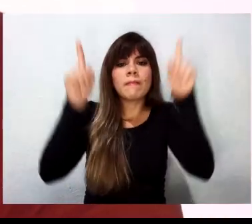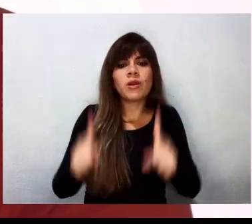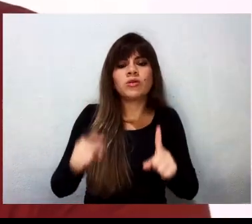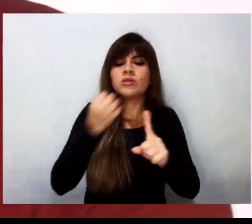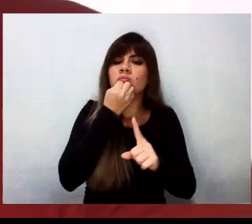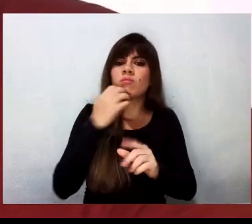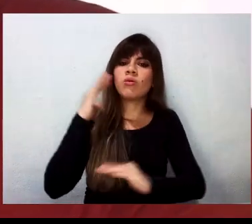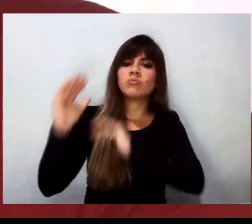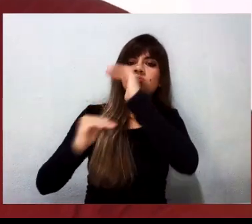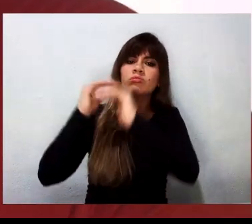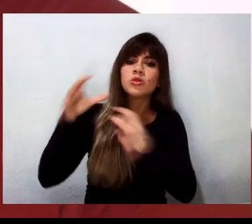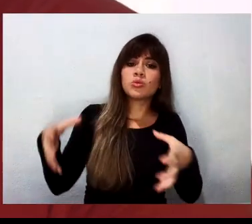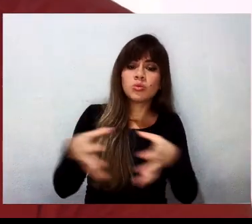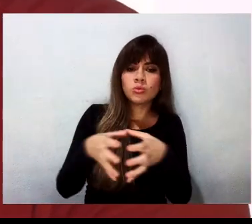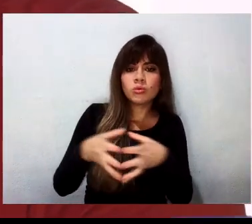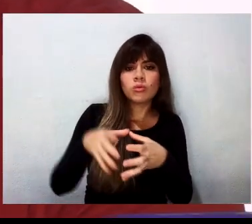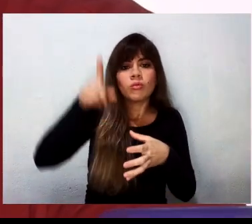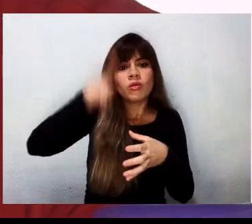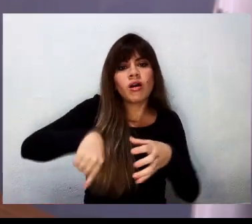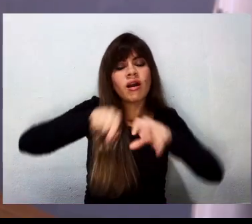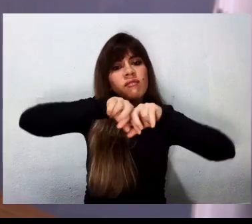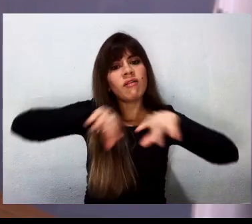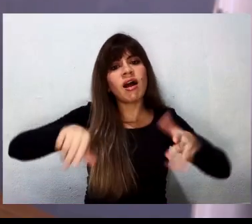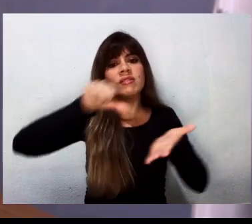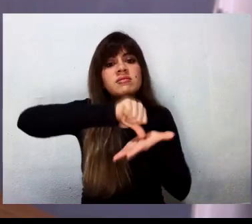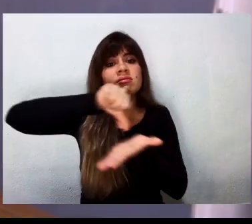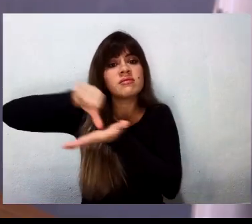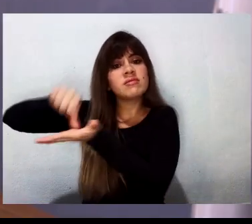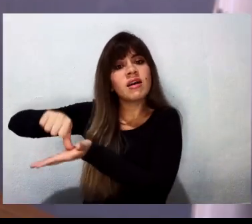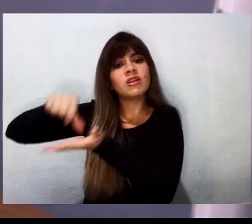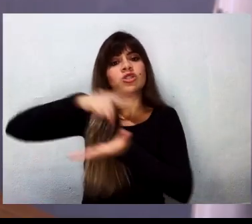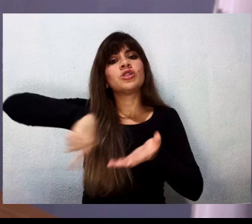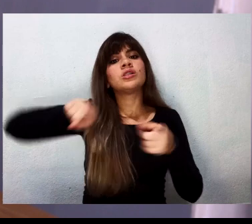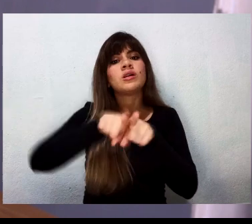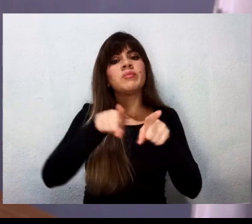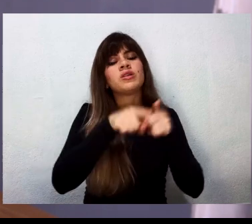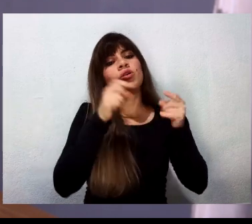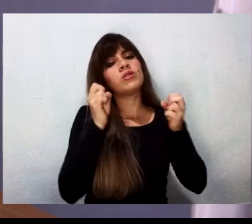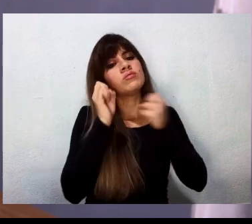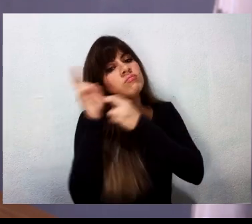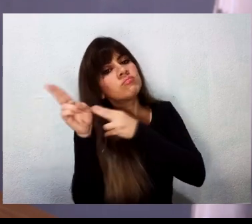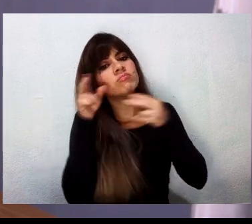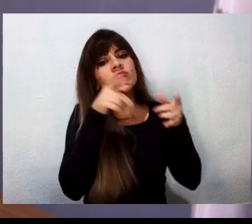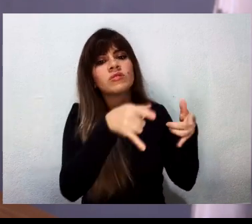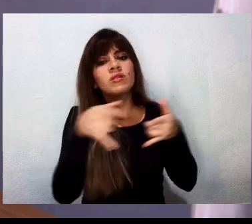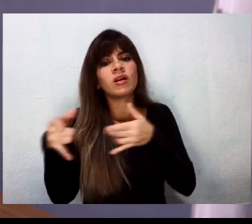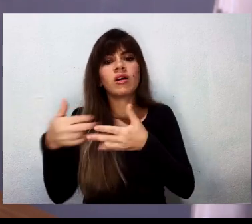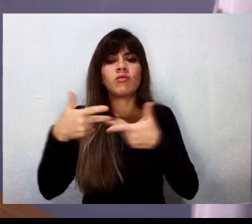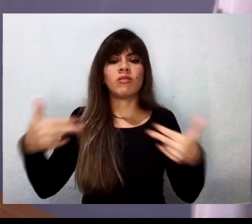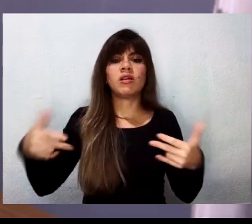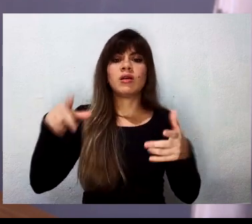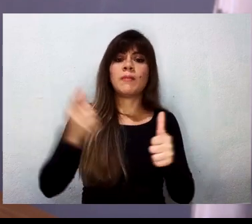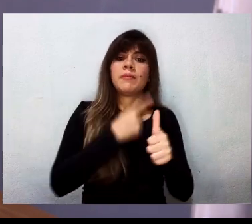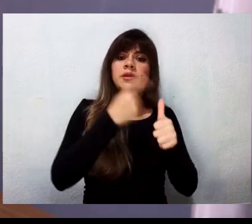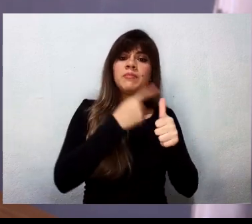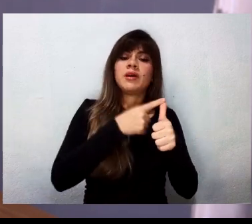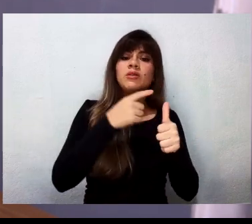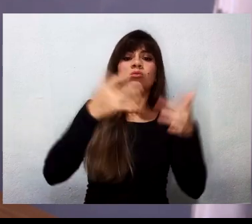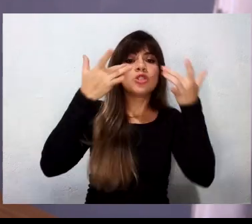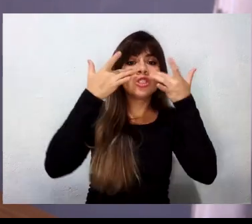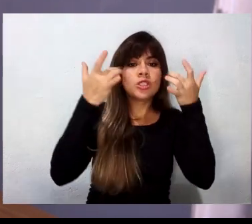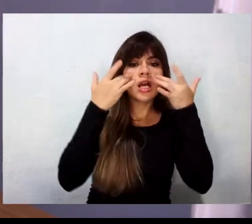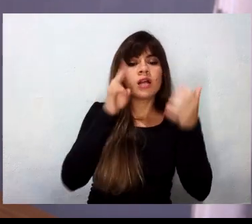assim, nesse desenvolvimento do grupo são as sedes, né, e as ocupações que nós fizemos. Então, a primeira é a do